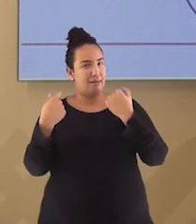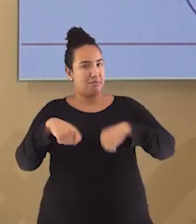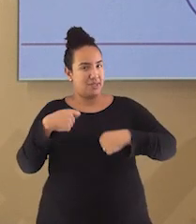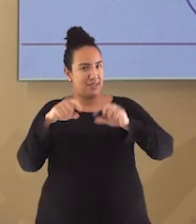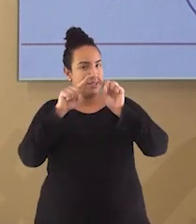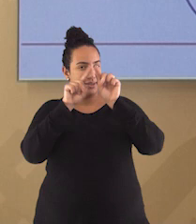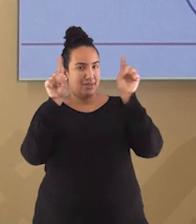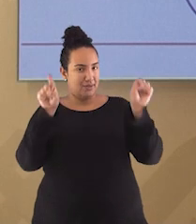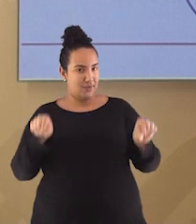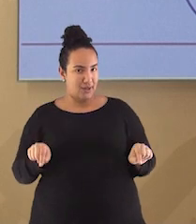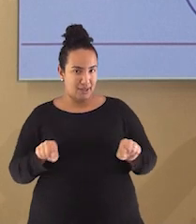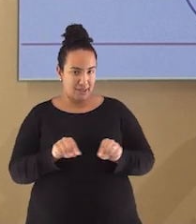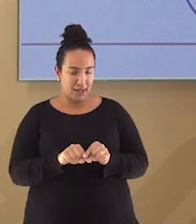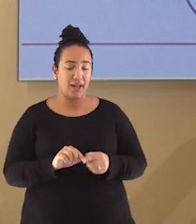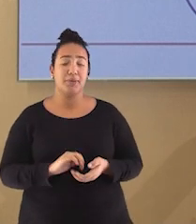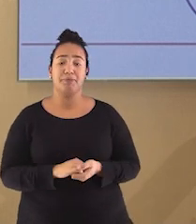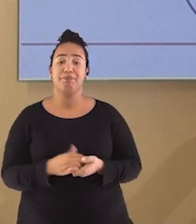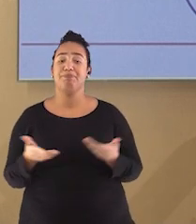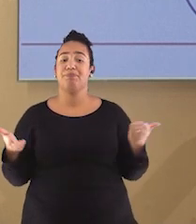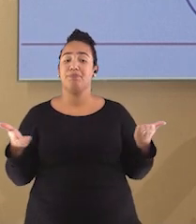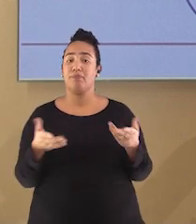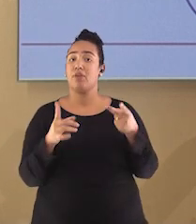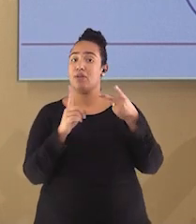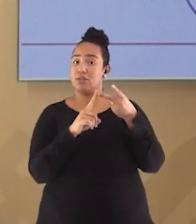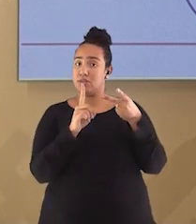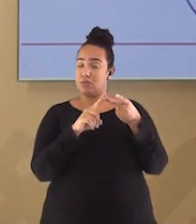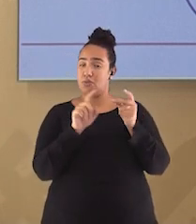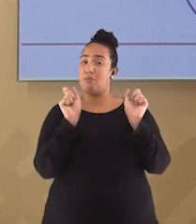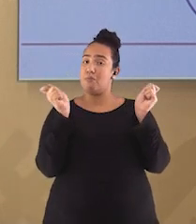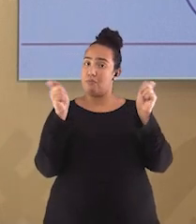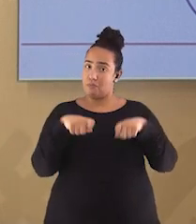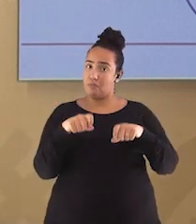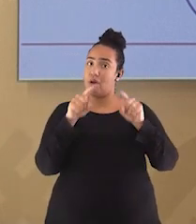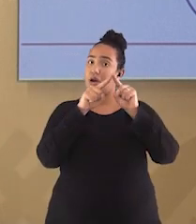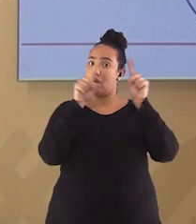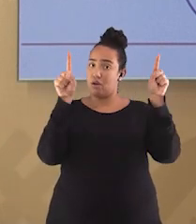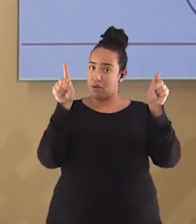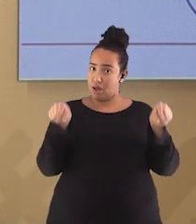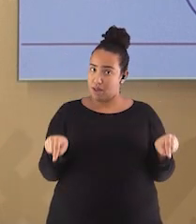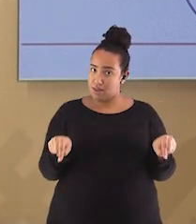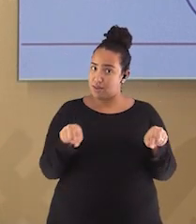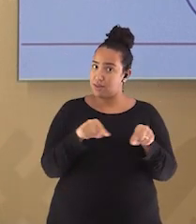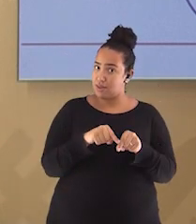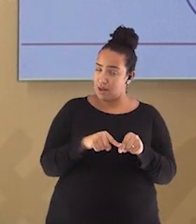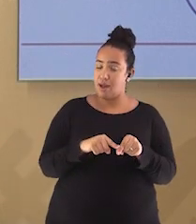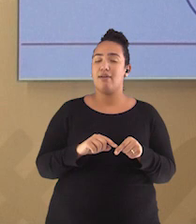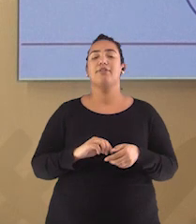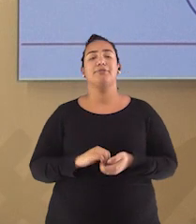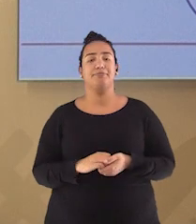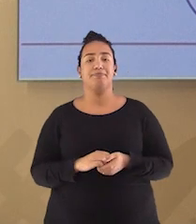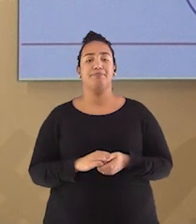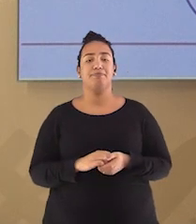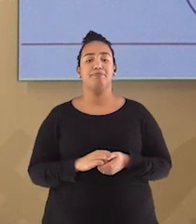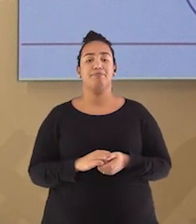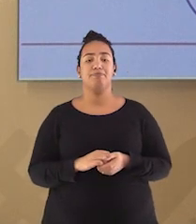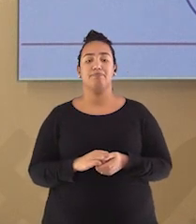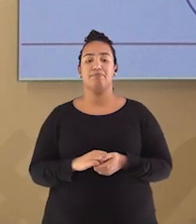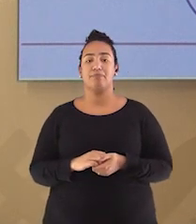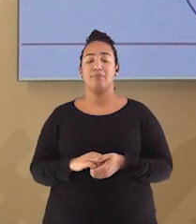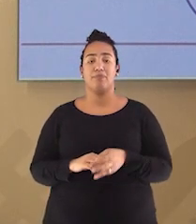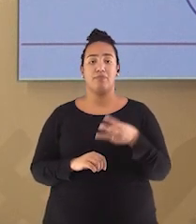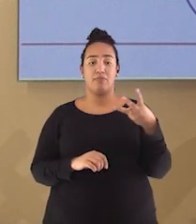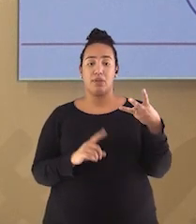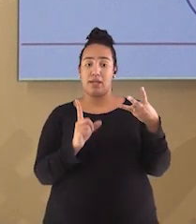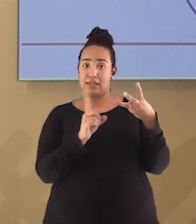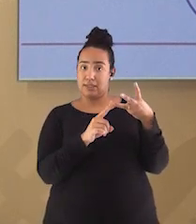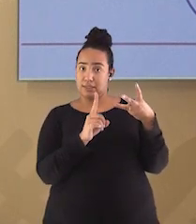quadrado já o segundo é um quadrado Então ele pode ser o terreno escolhido O terceiro